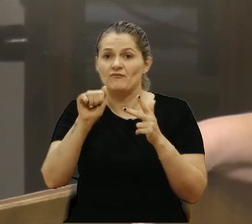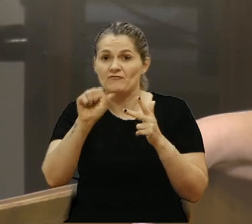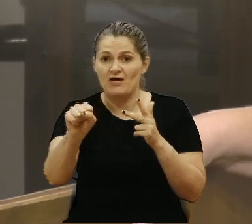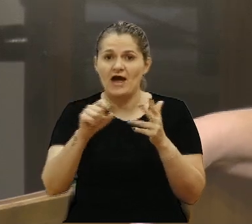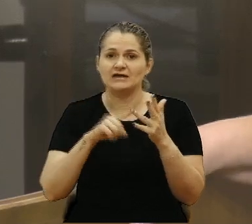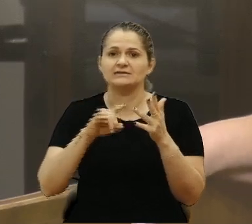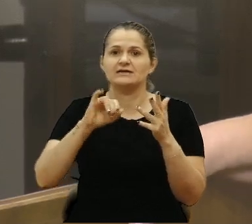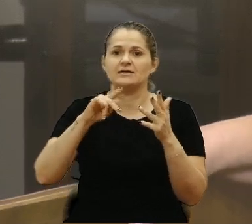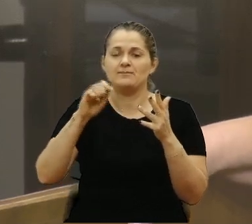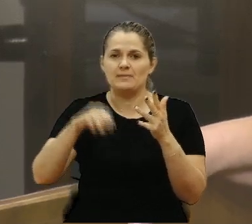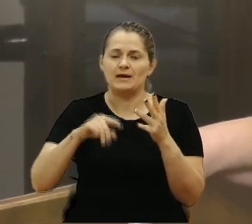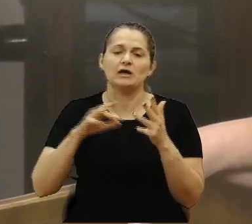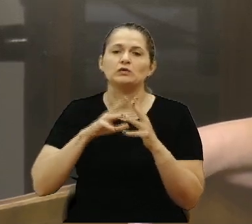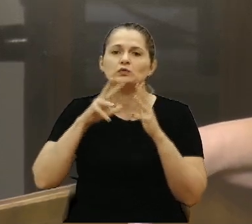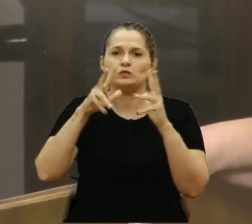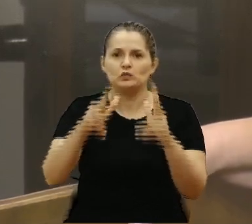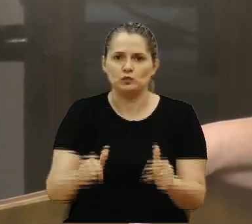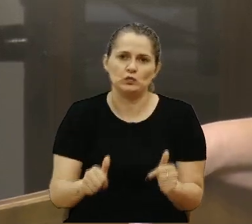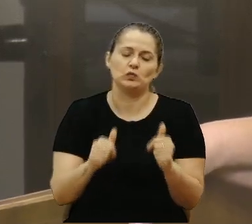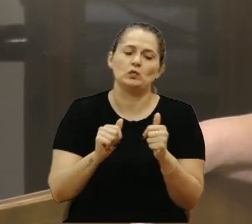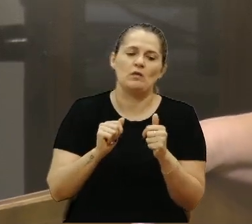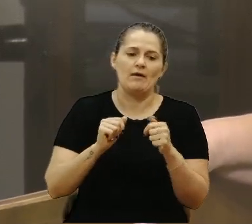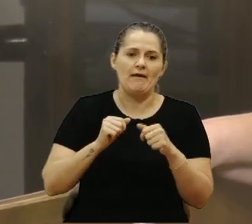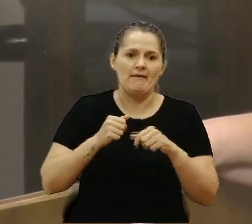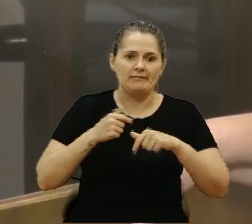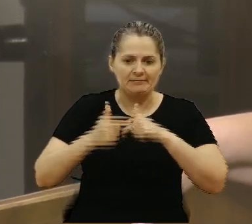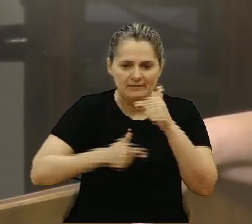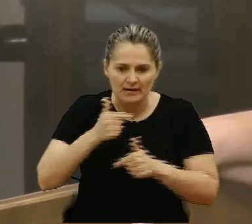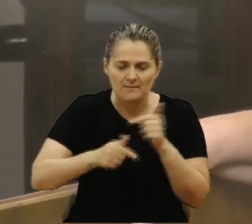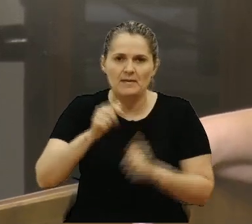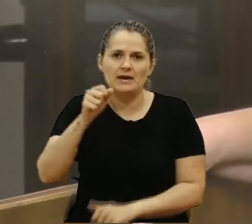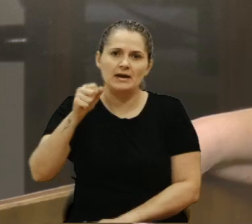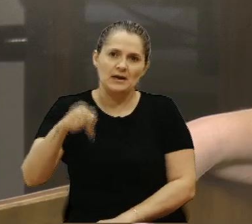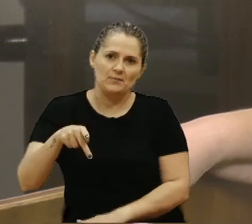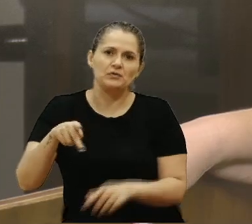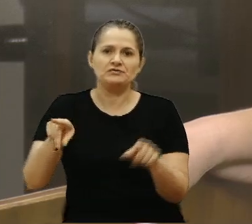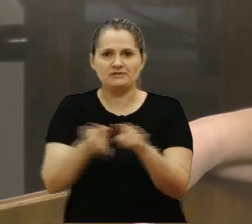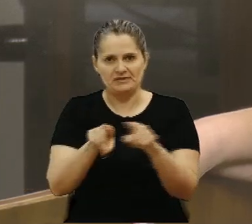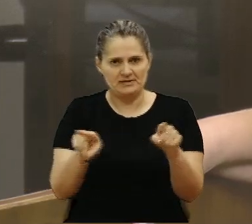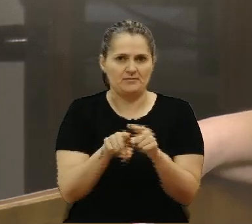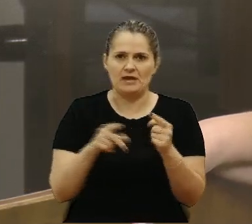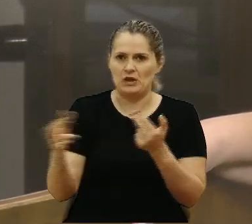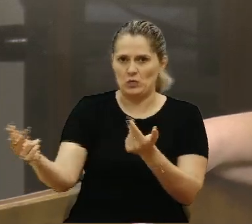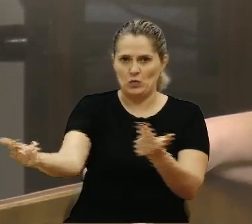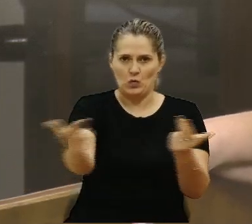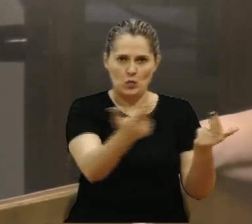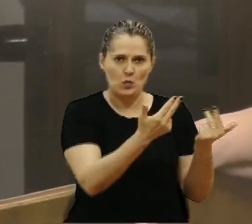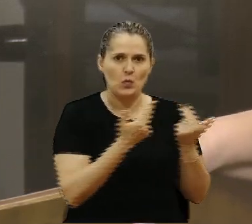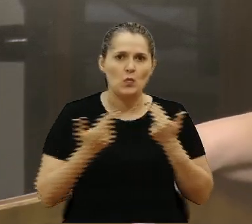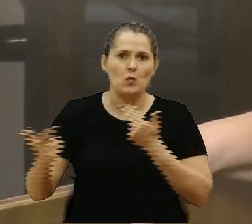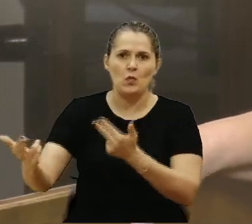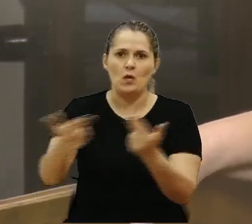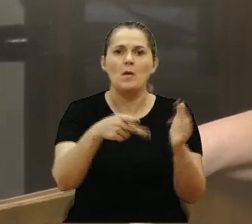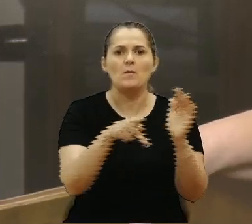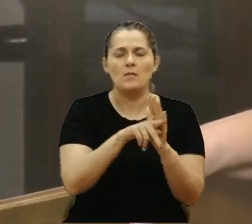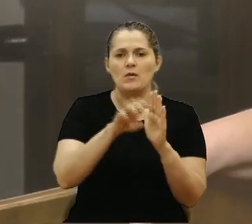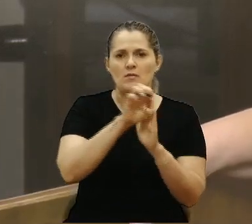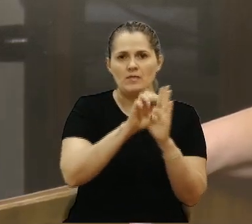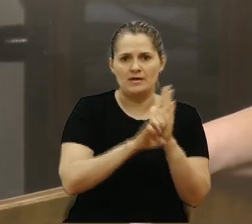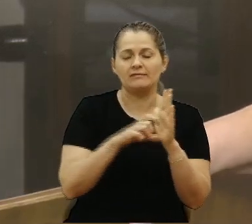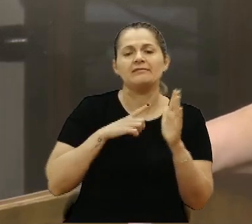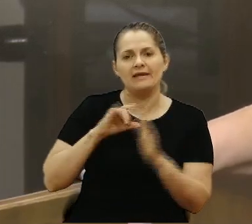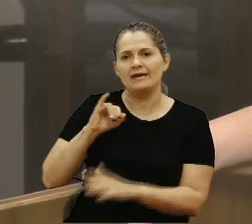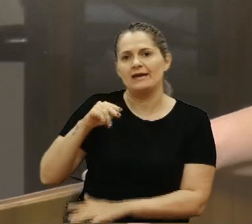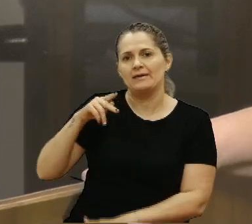mesmos índices, os ativos e os inativos, que se aposentaram de acordo com o regime do nosso fundo de